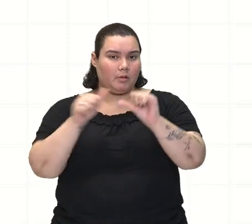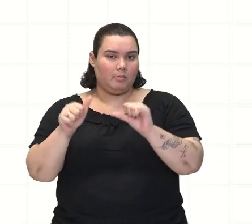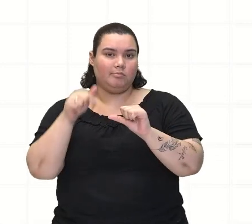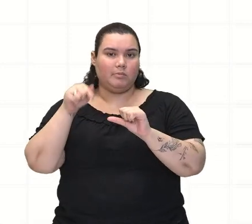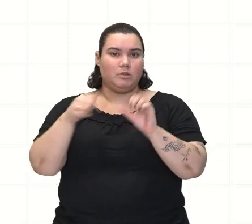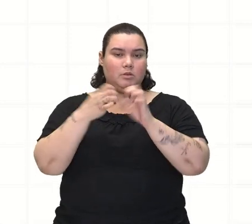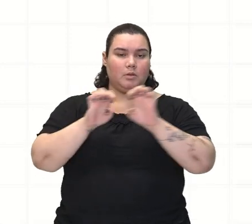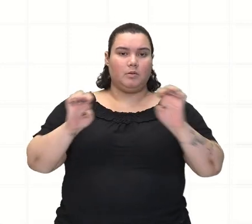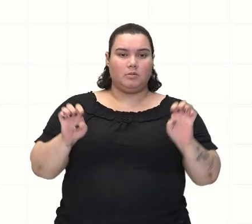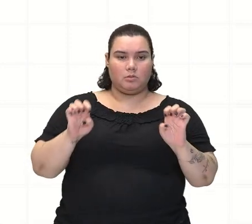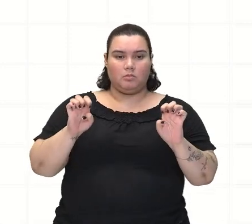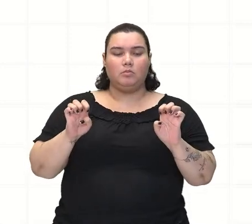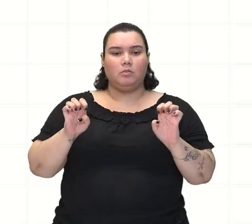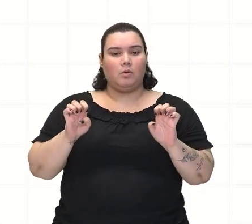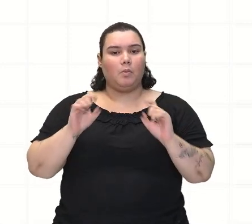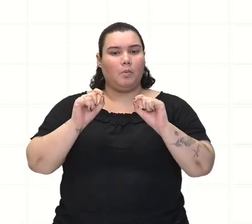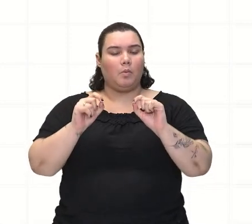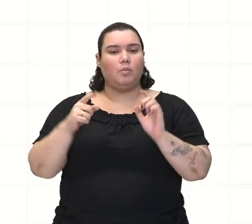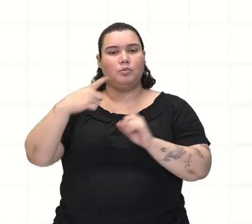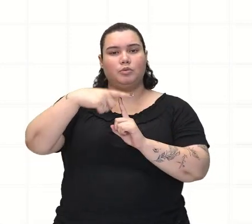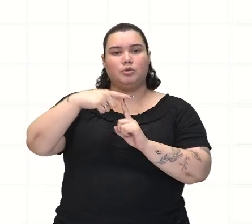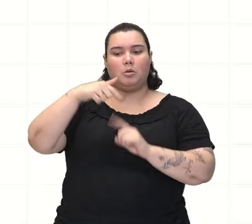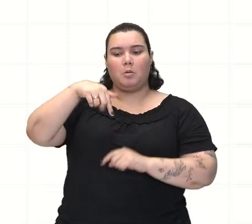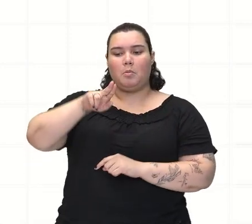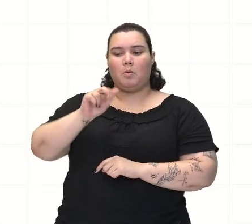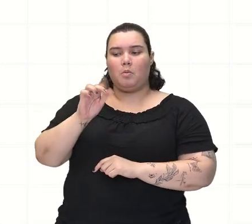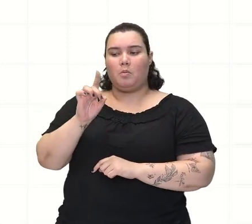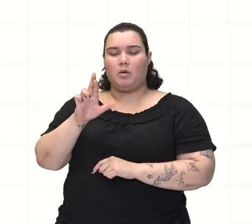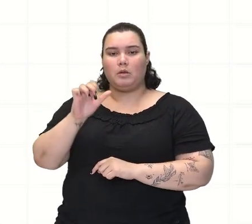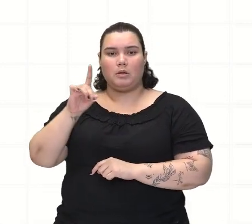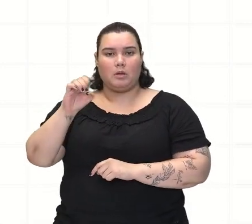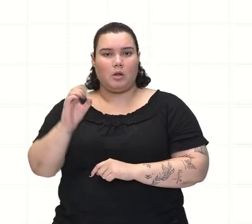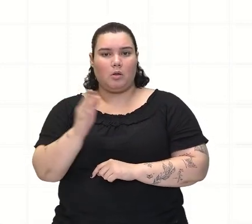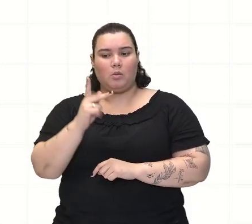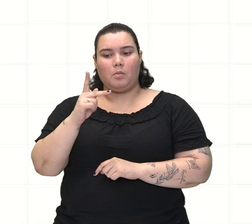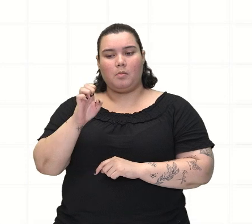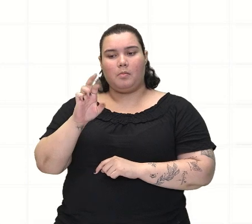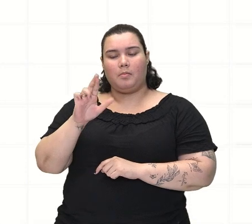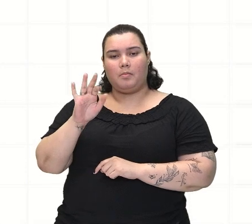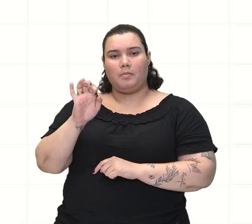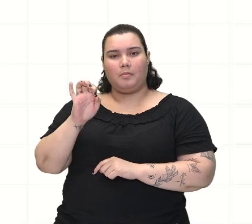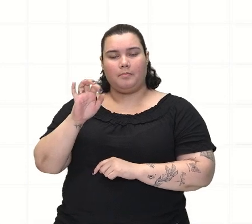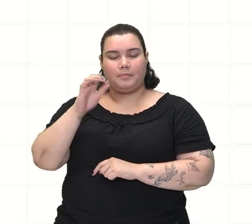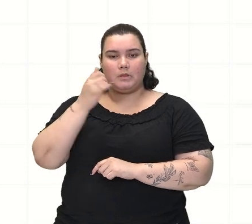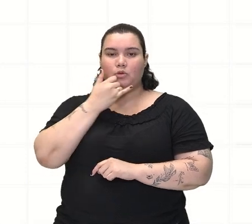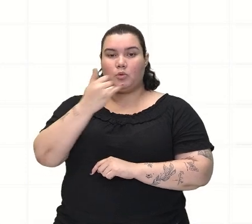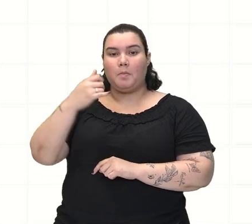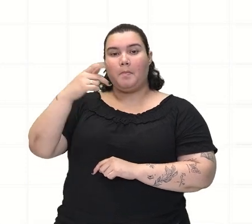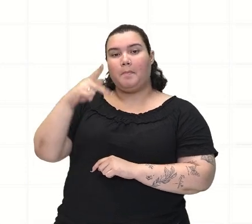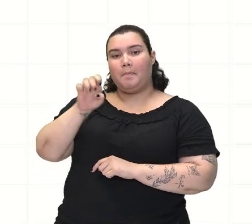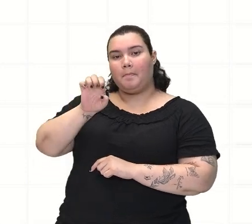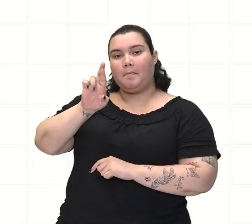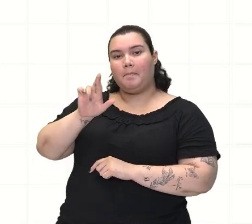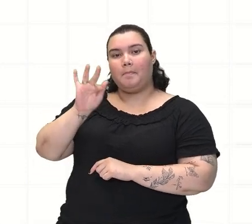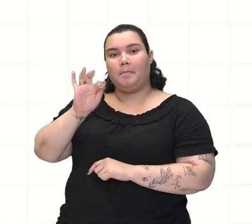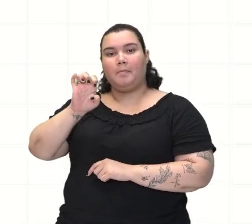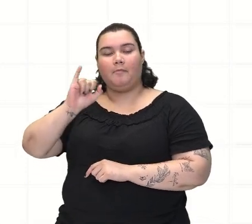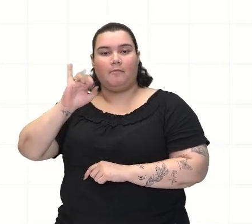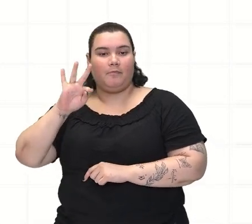aqui, ó, em um quadrado perfeito sem alterar o valor da equação. Como que eu posso fazer